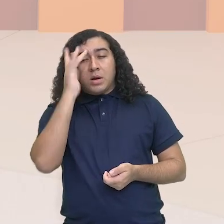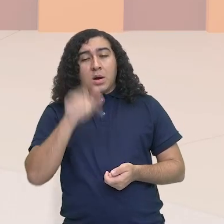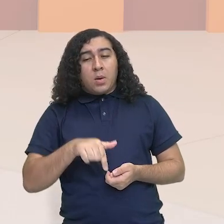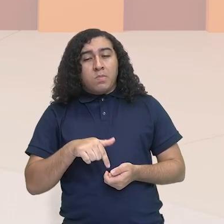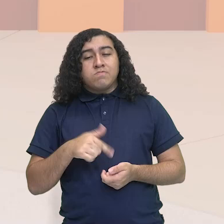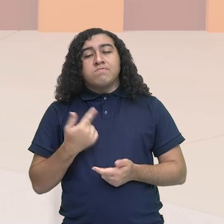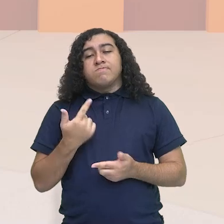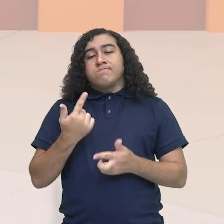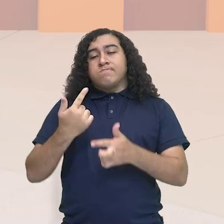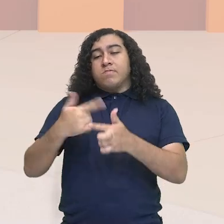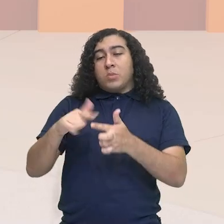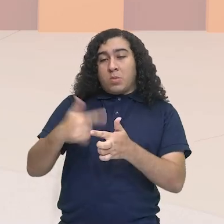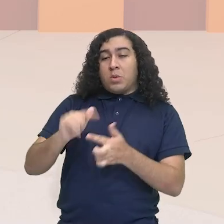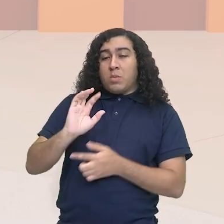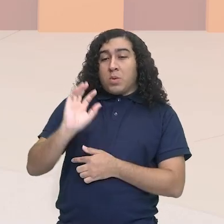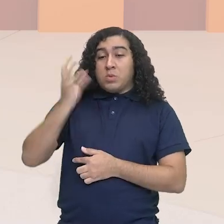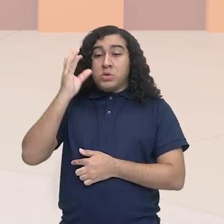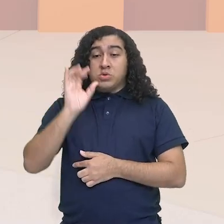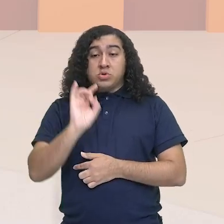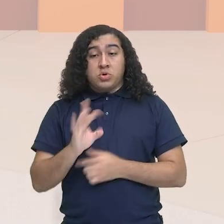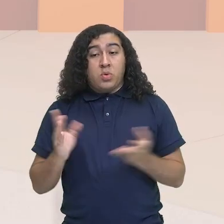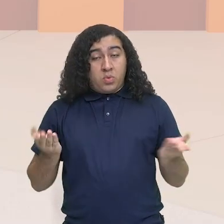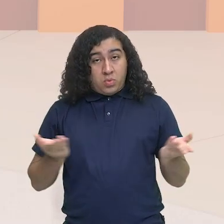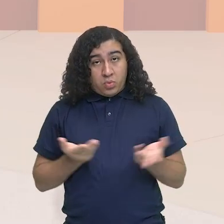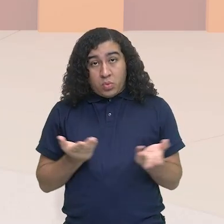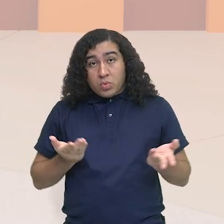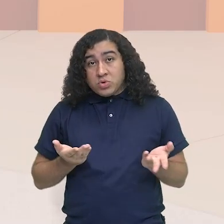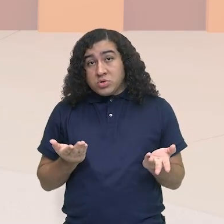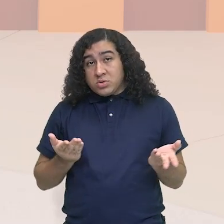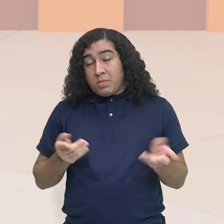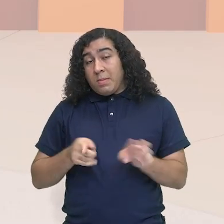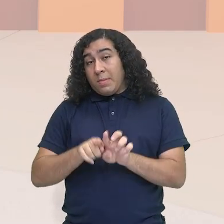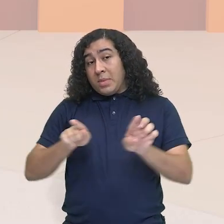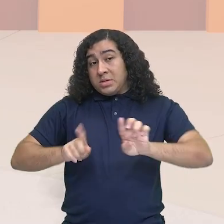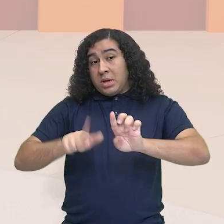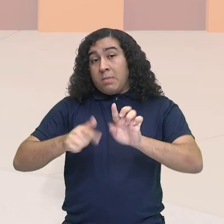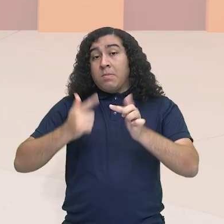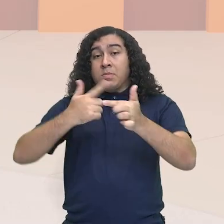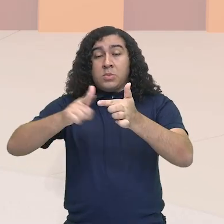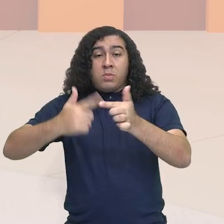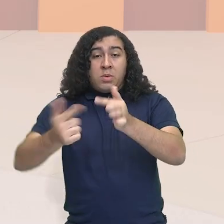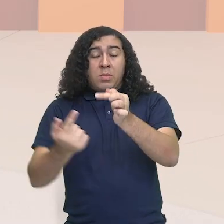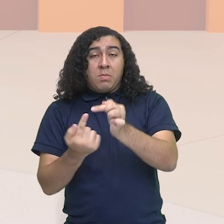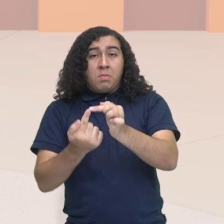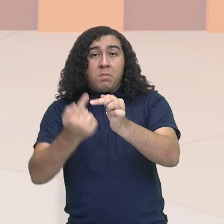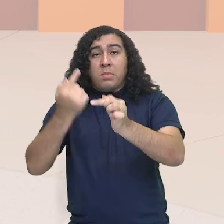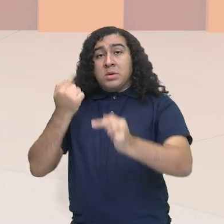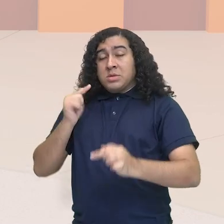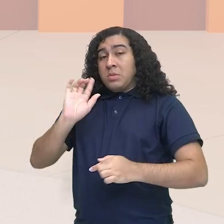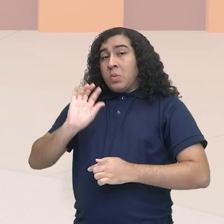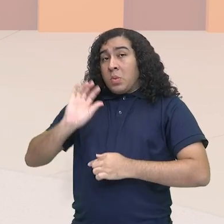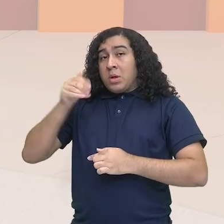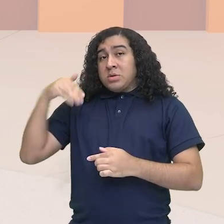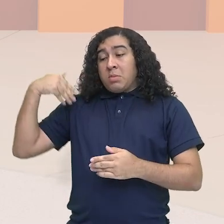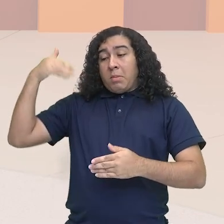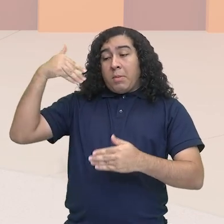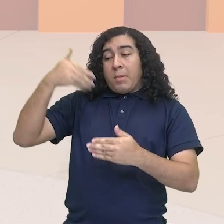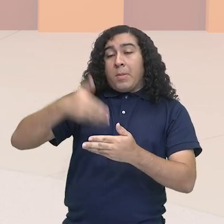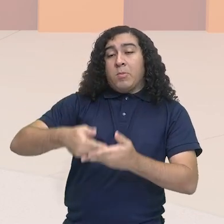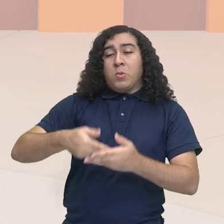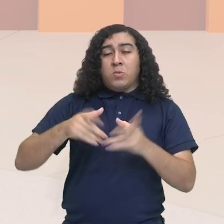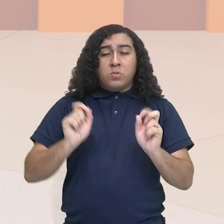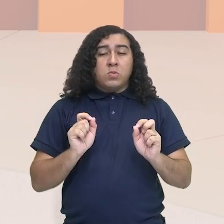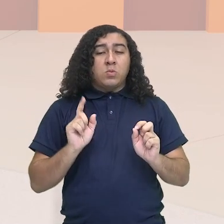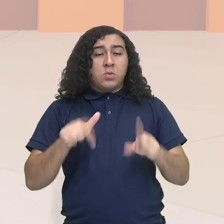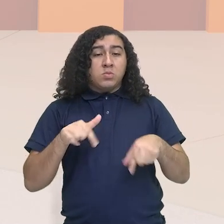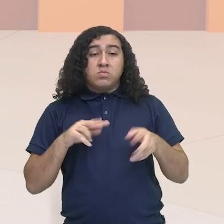que acontecem apenas nos dias atuais, mas já são problemas que vêm aí de anos atrás, né? O que